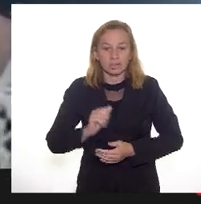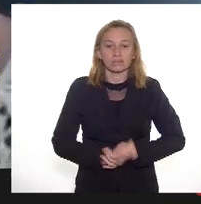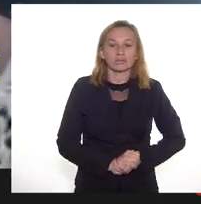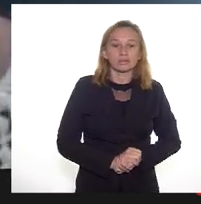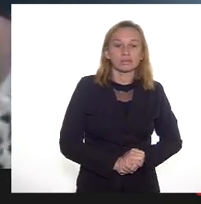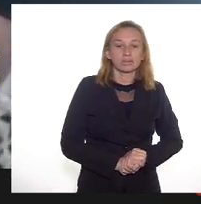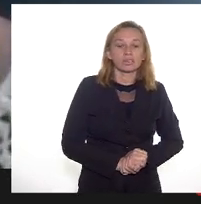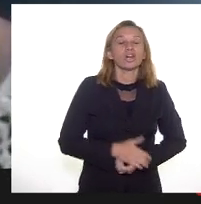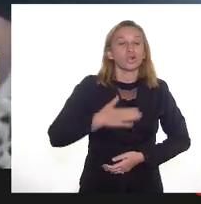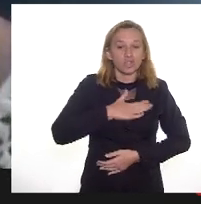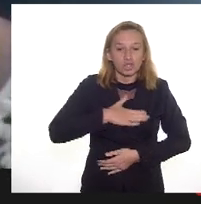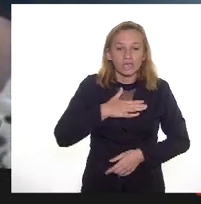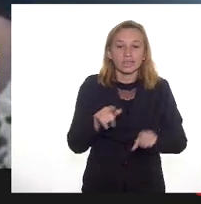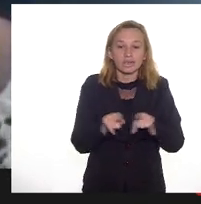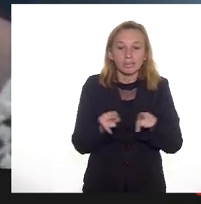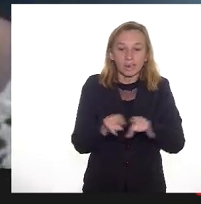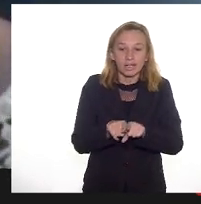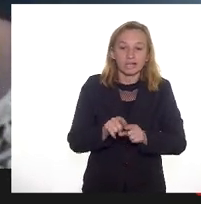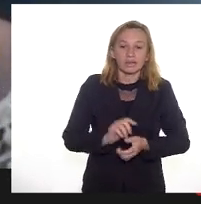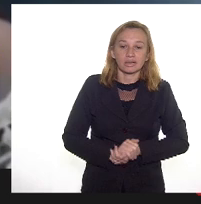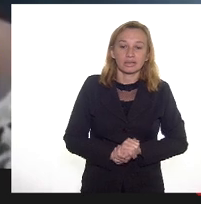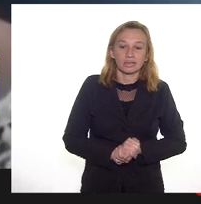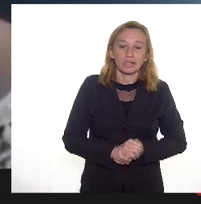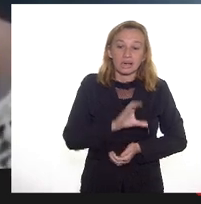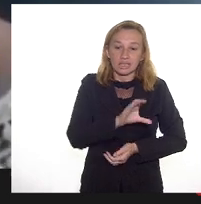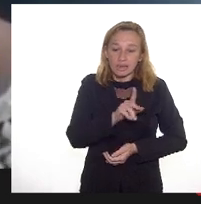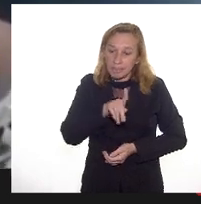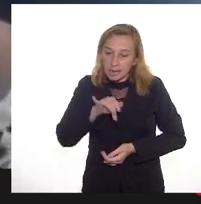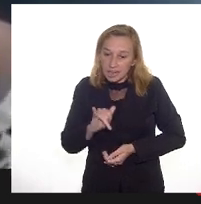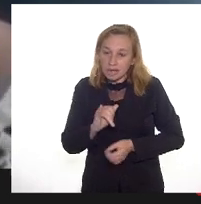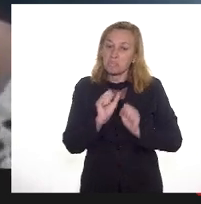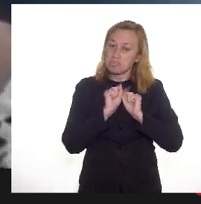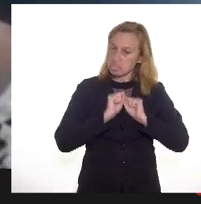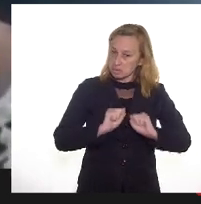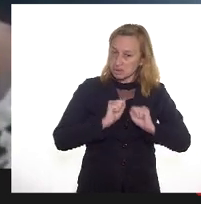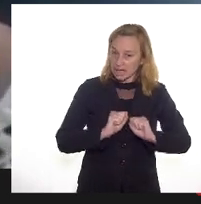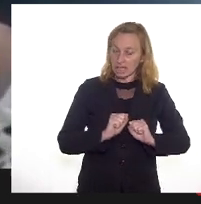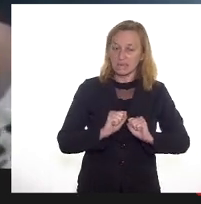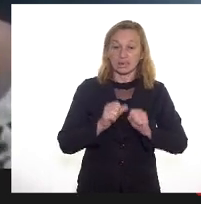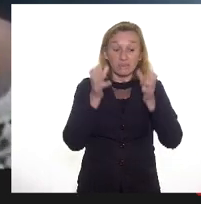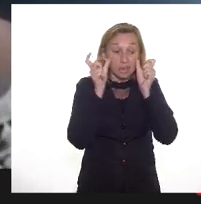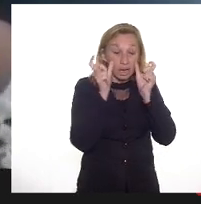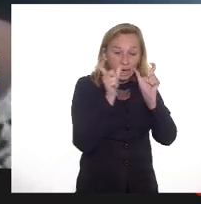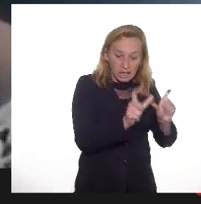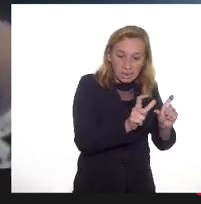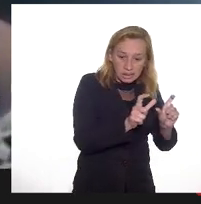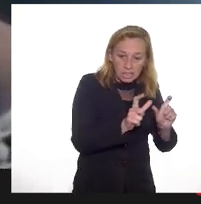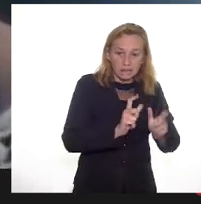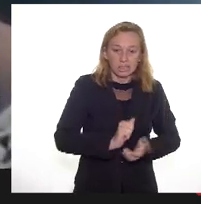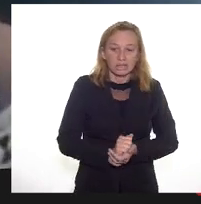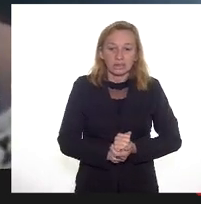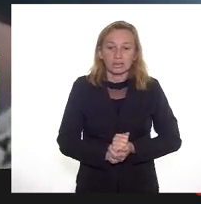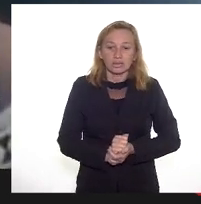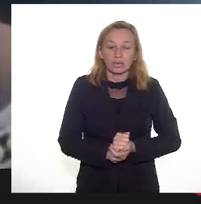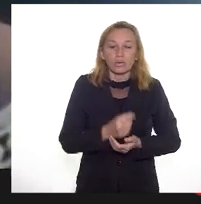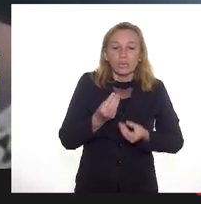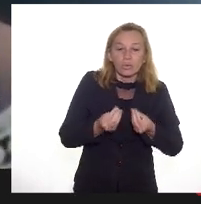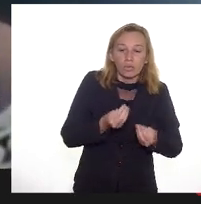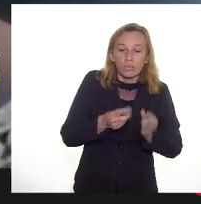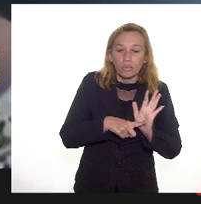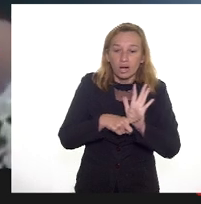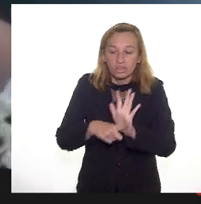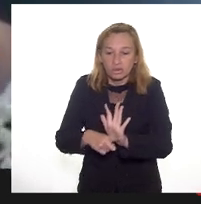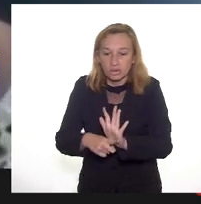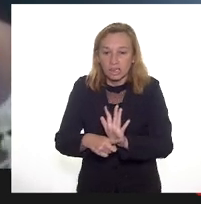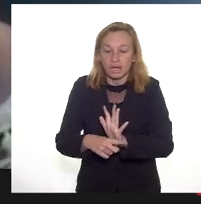E gostaria também que a CPI pudesse, né, ficar atenta ao modo de atendimento às